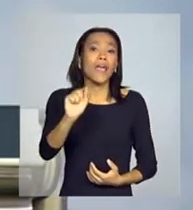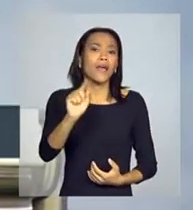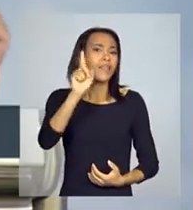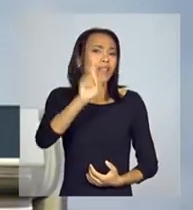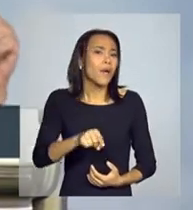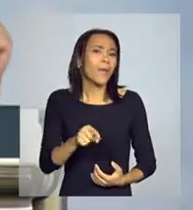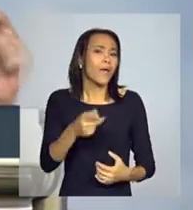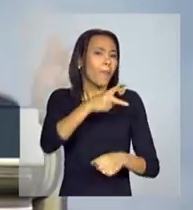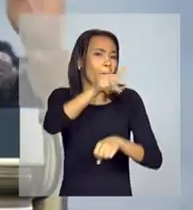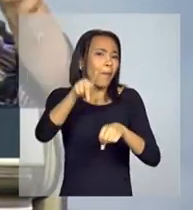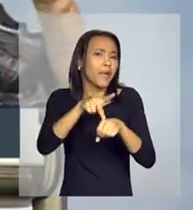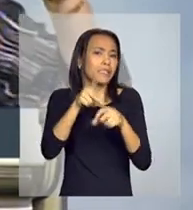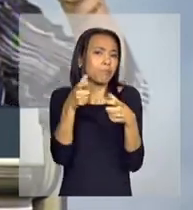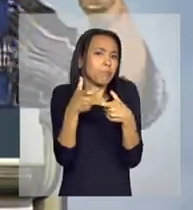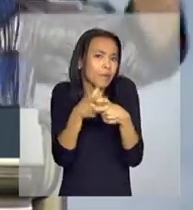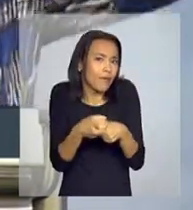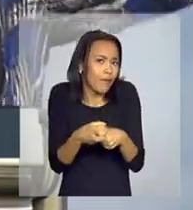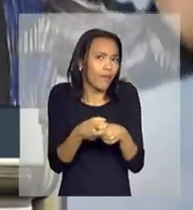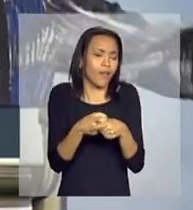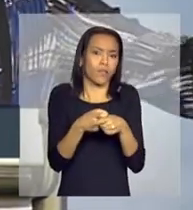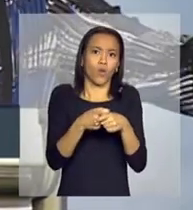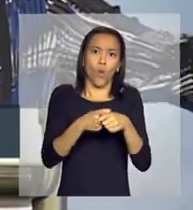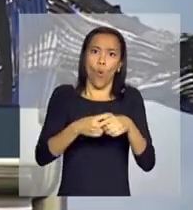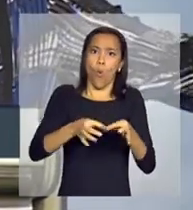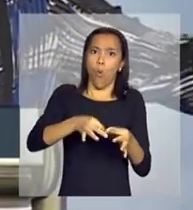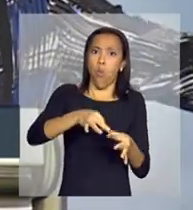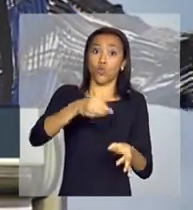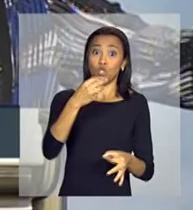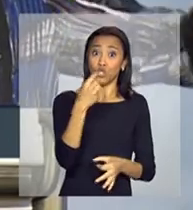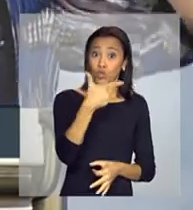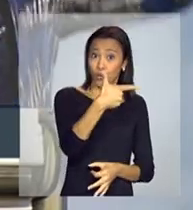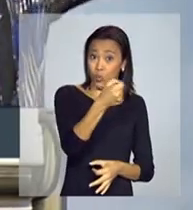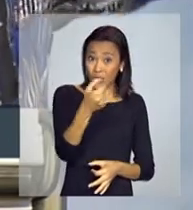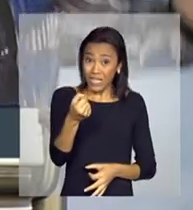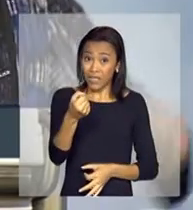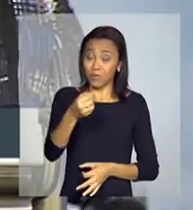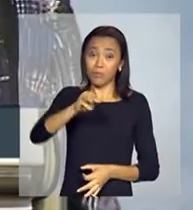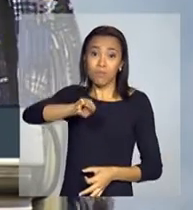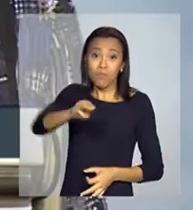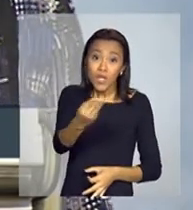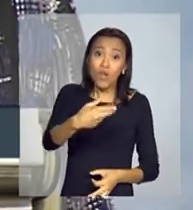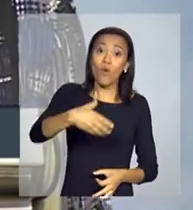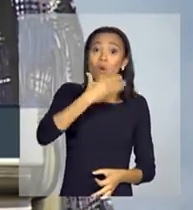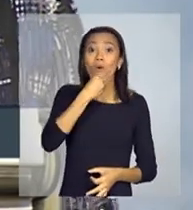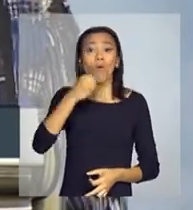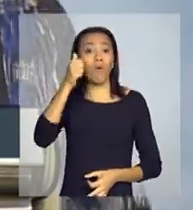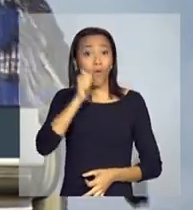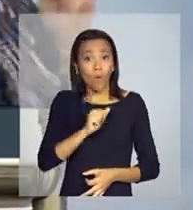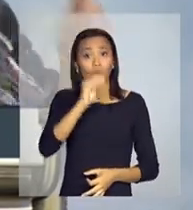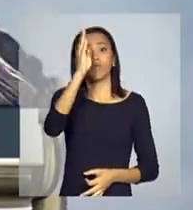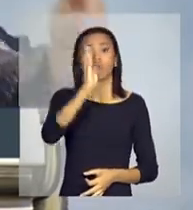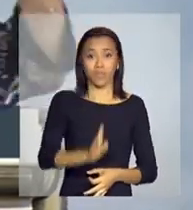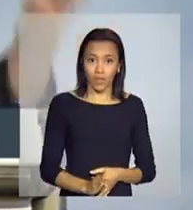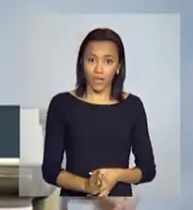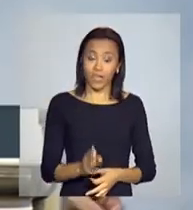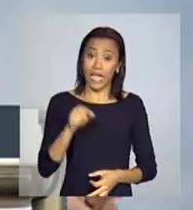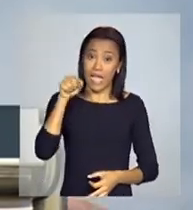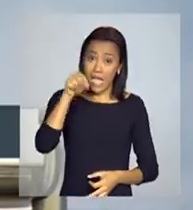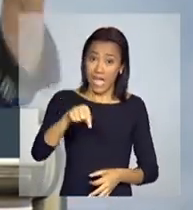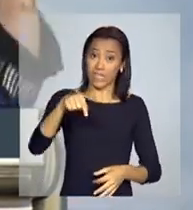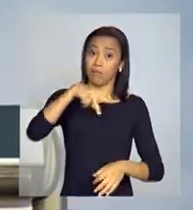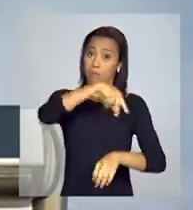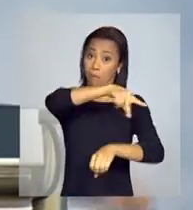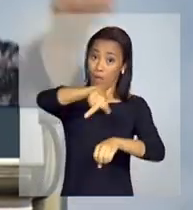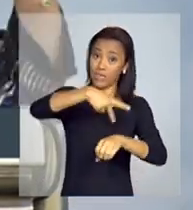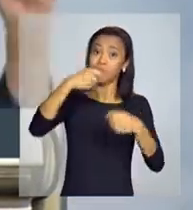país pequenininho, ser um país de 200 milhões de brasileiros e de brasileiras, ele tem